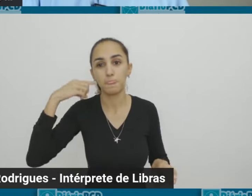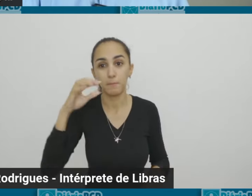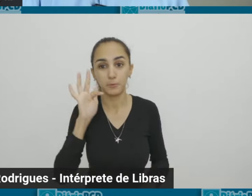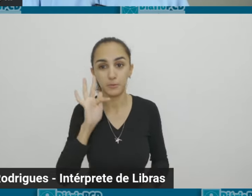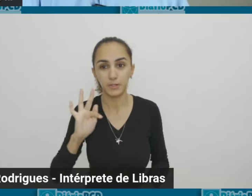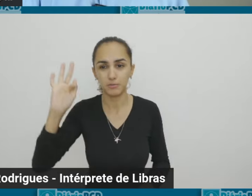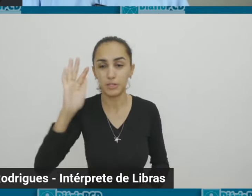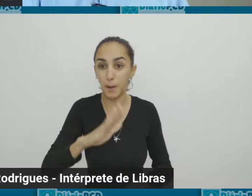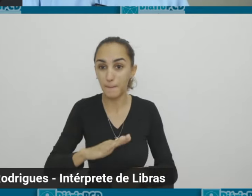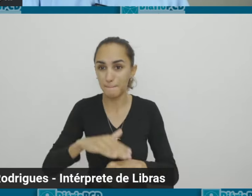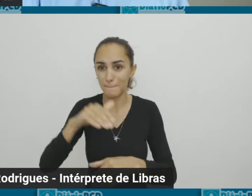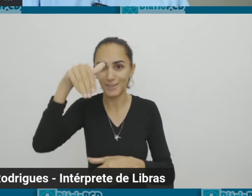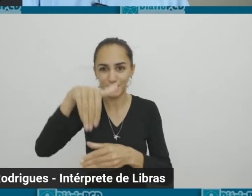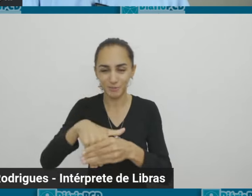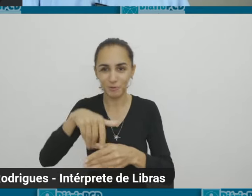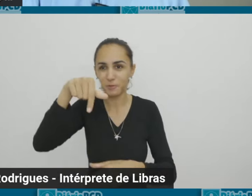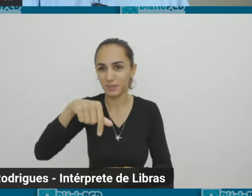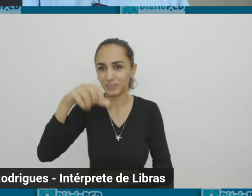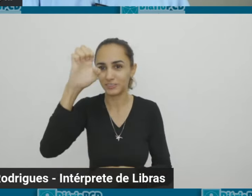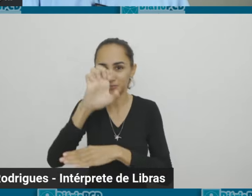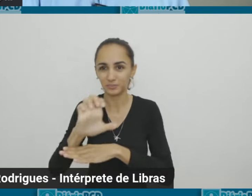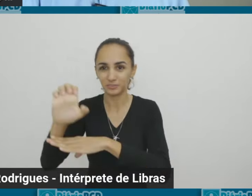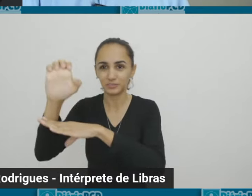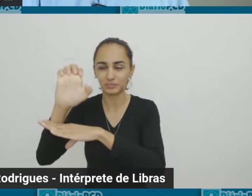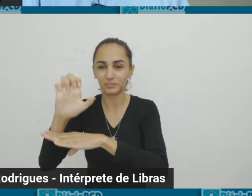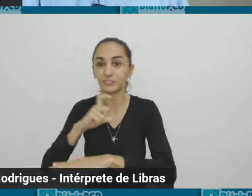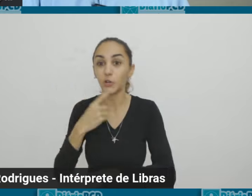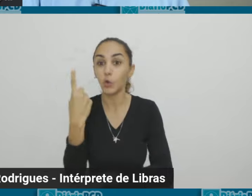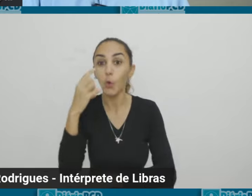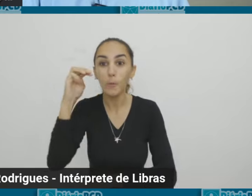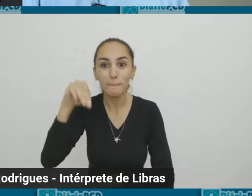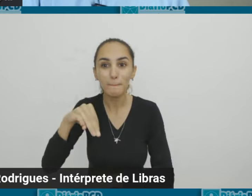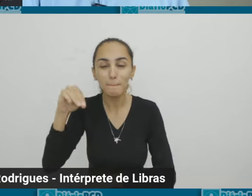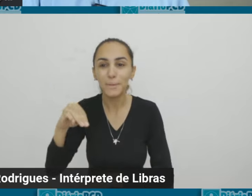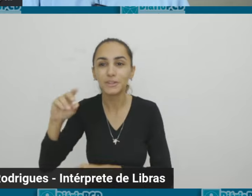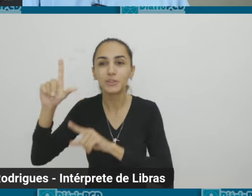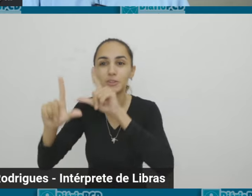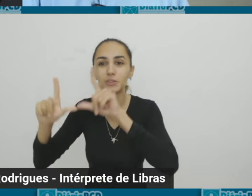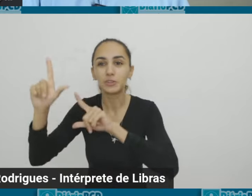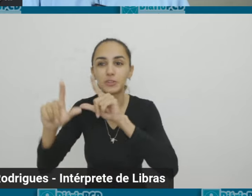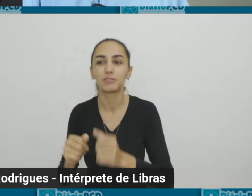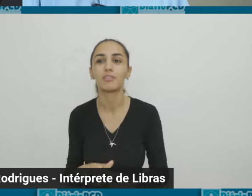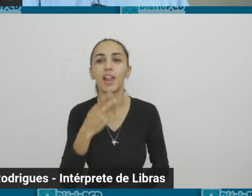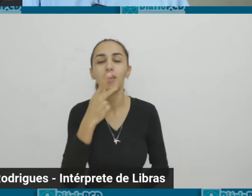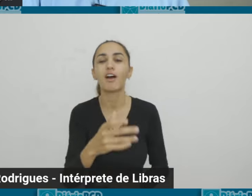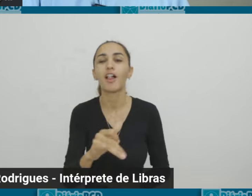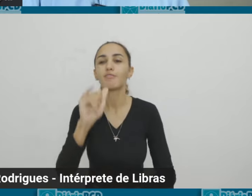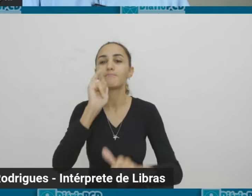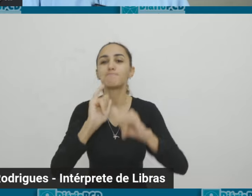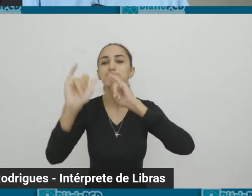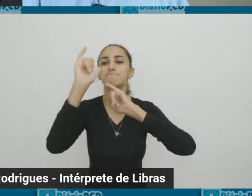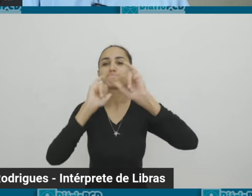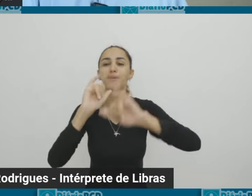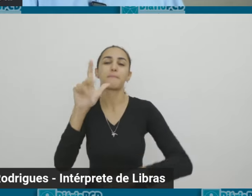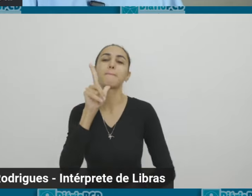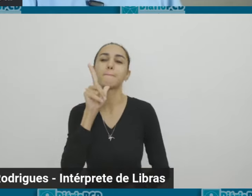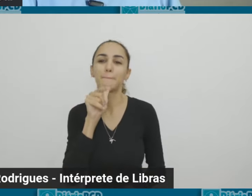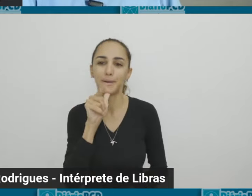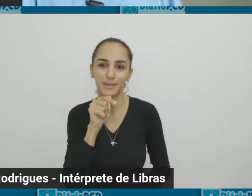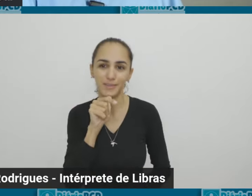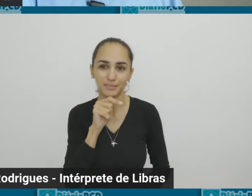nosso estado, e ele tinha um minuto de TV, e ele falava, beba água, e para mim foi muito,